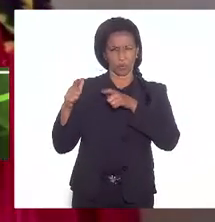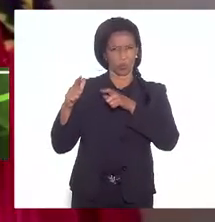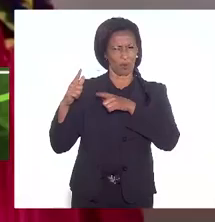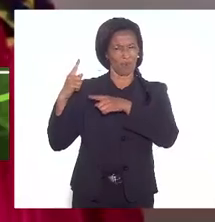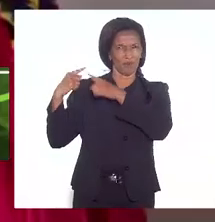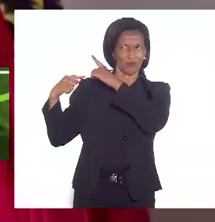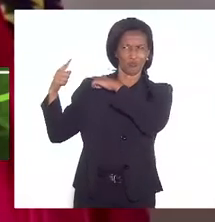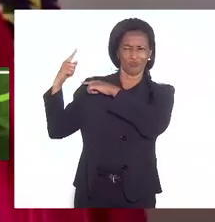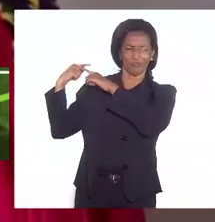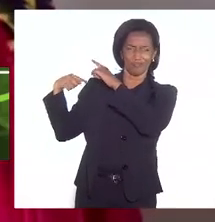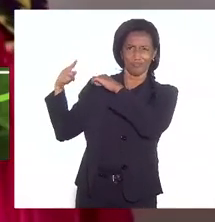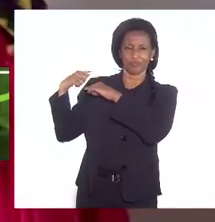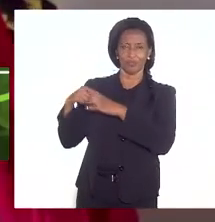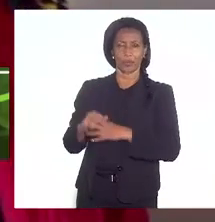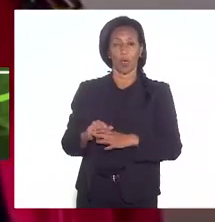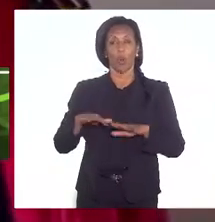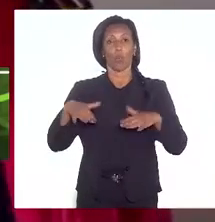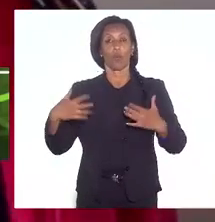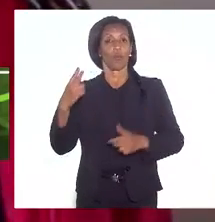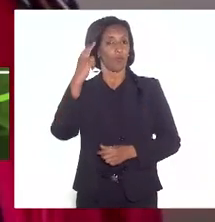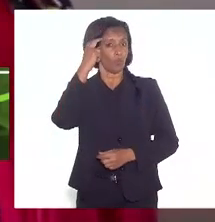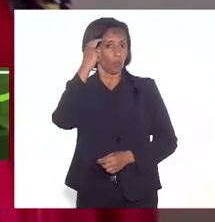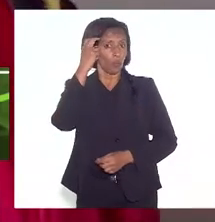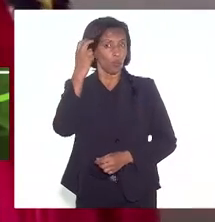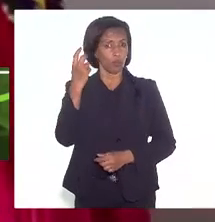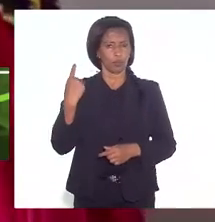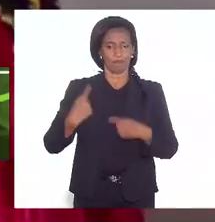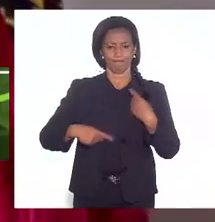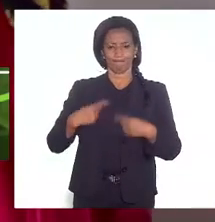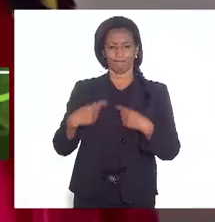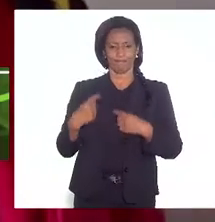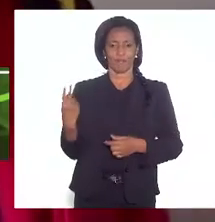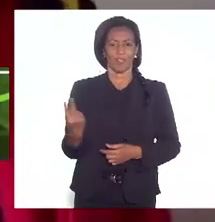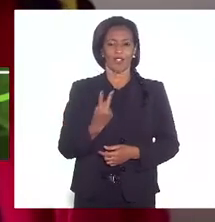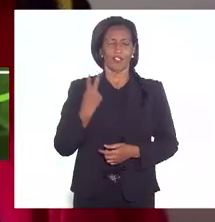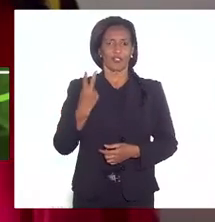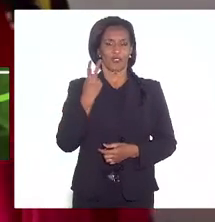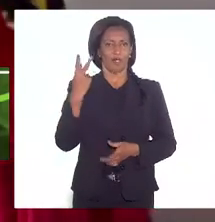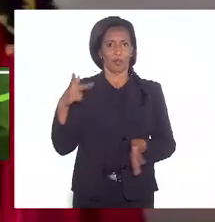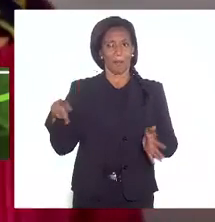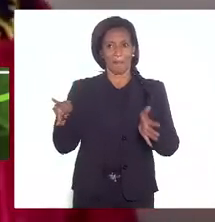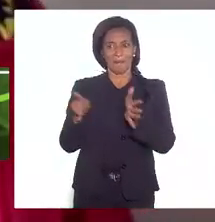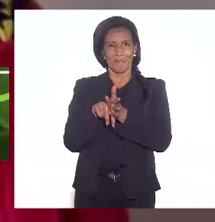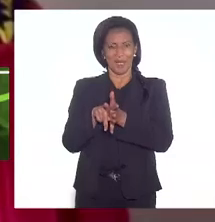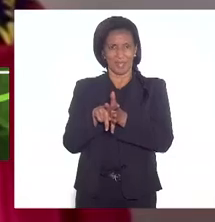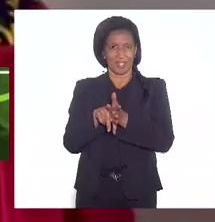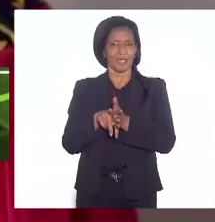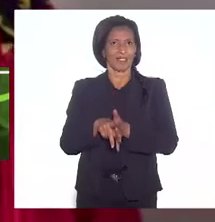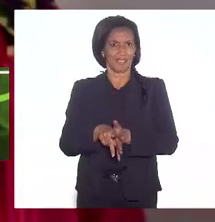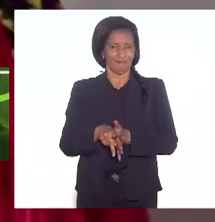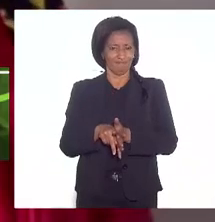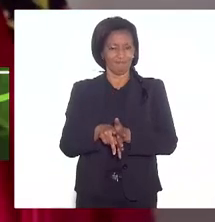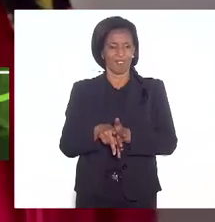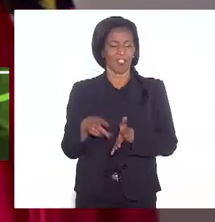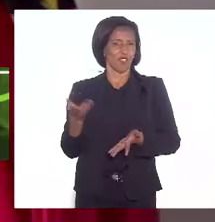longe quando a gente fala de cultura é debate essencialmente de valores de pertencimento e de equilíbrio com todos seja com